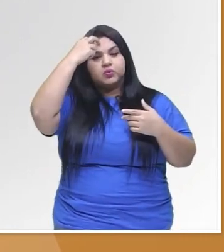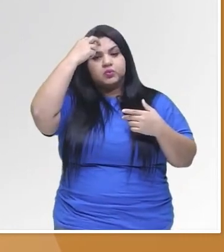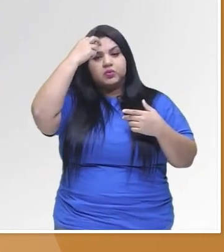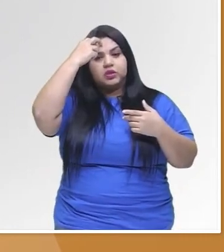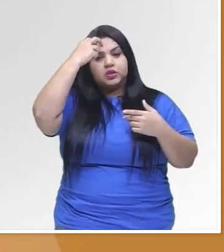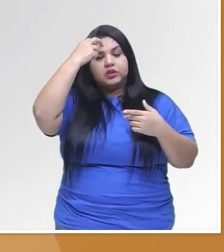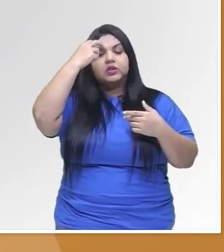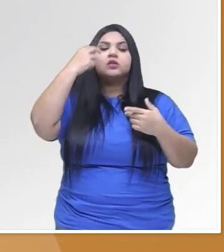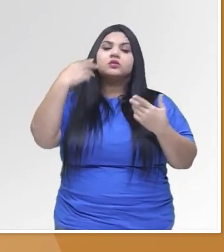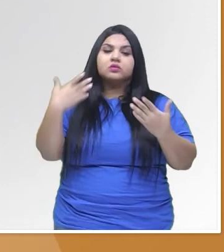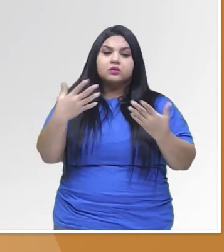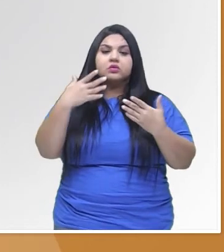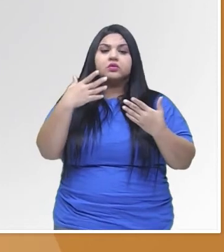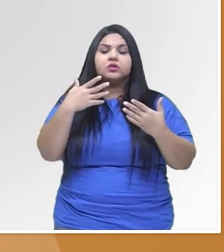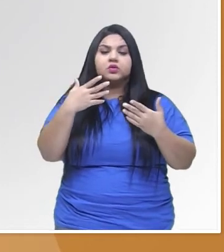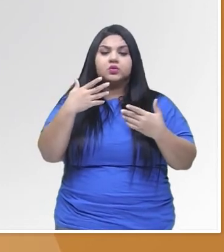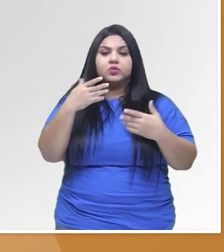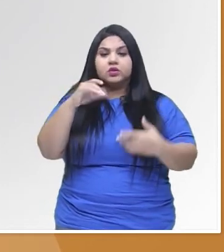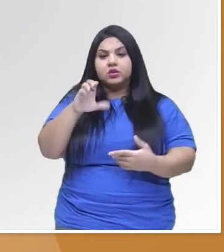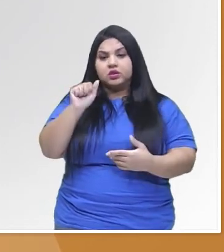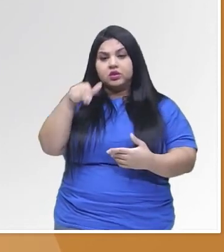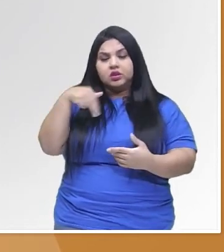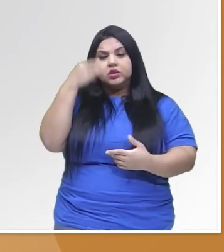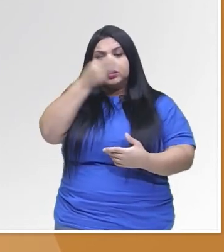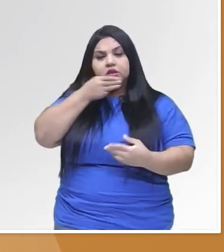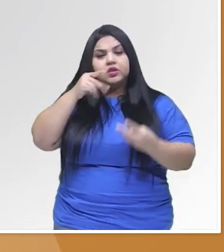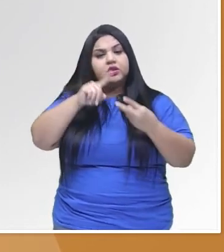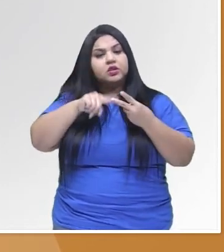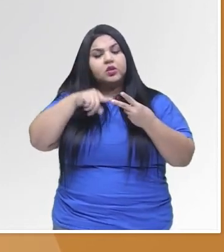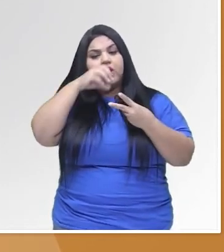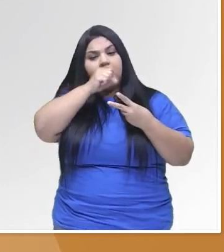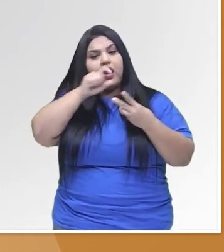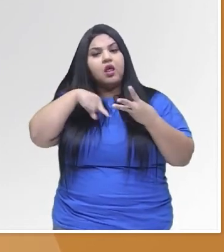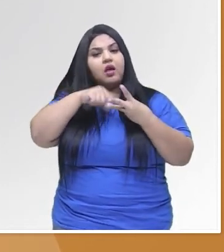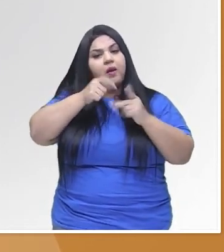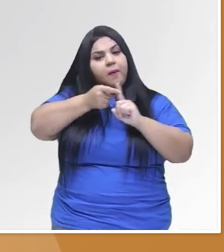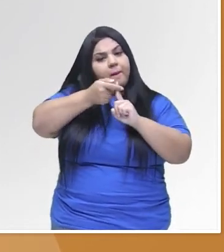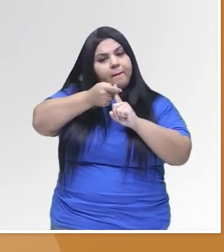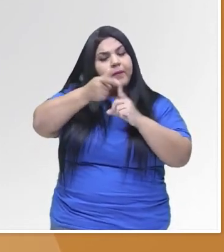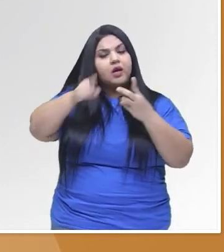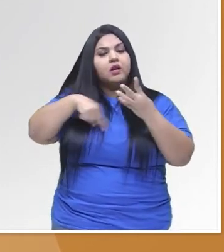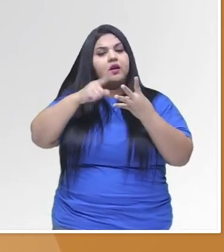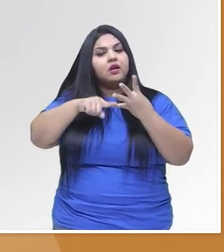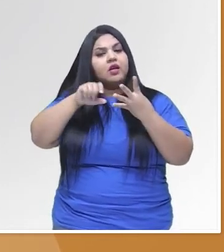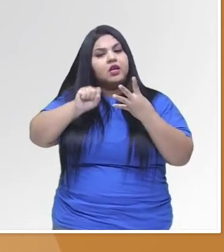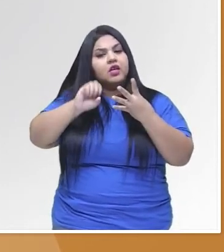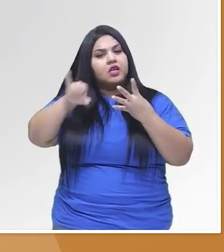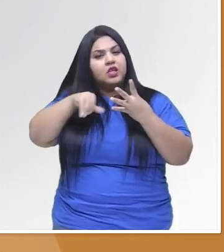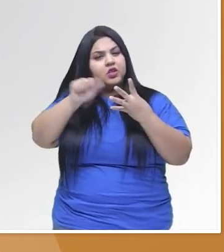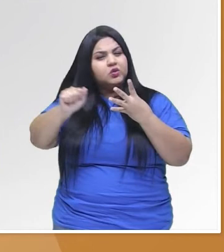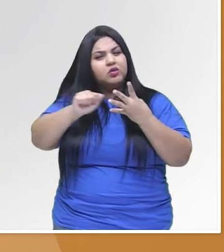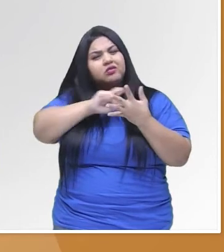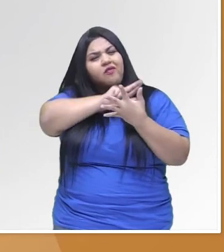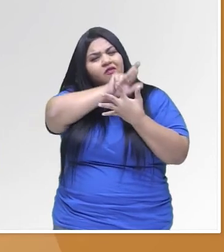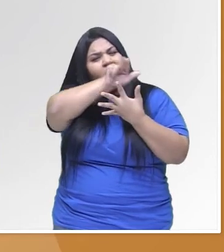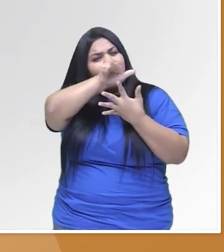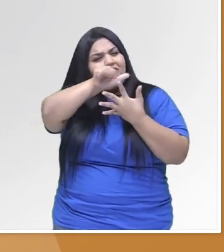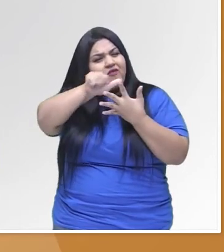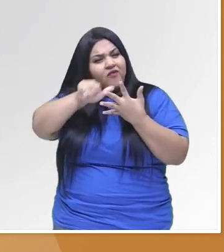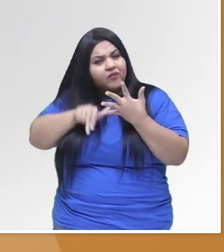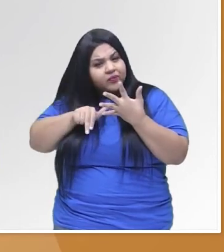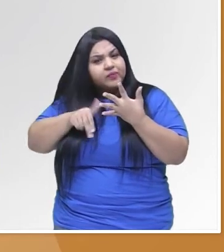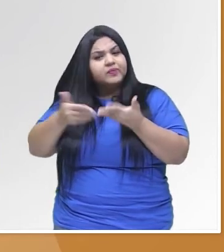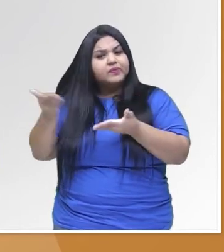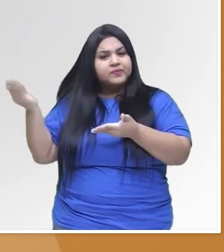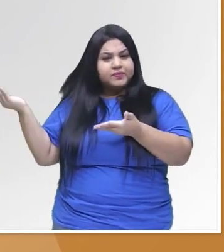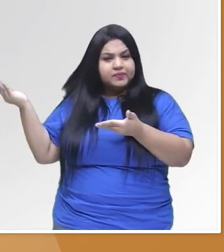Dentre elas, a cana-de-açúcar, a laranja, o milho, a soja, a banana, tomate, mandioca, batata,